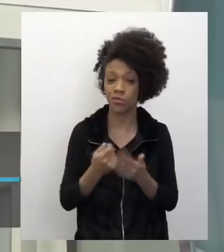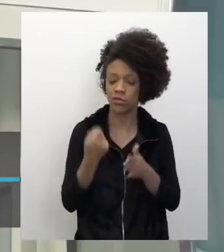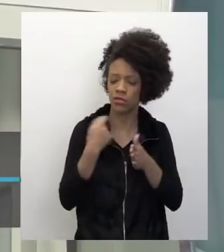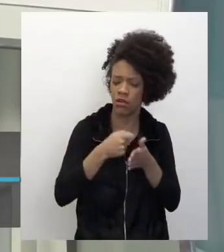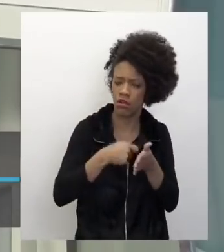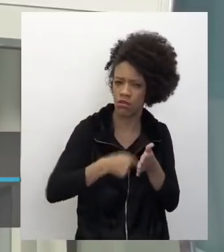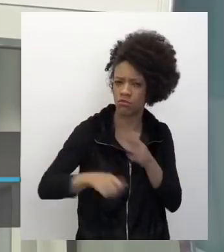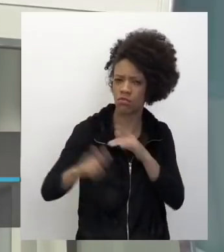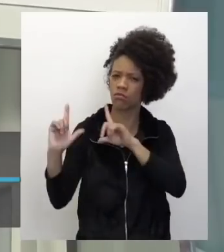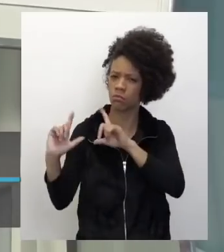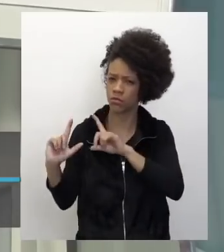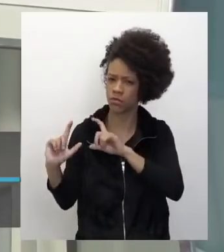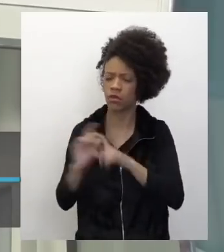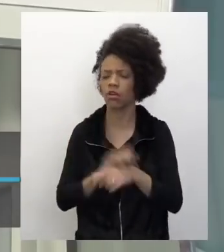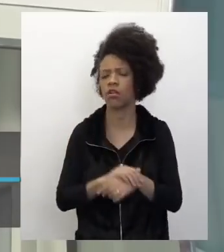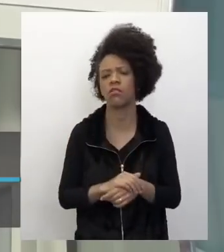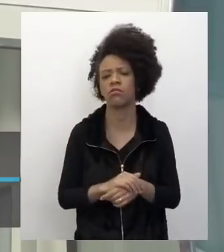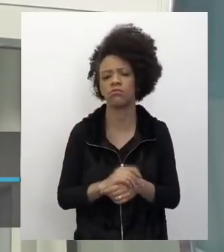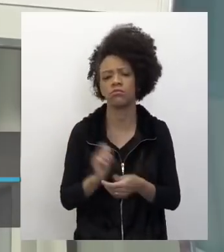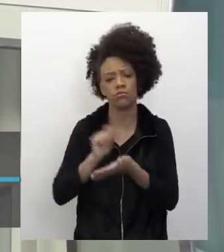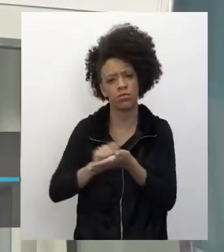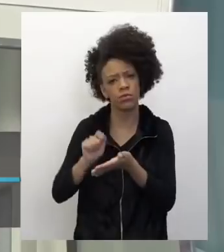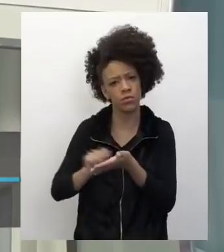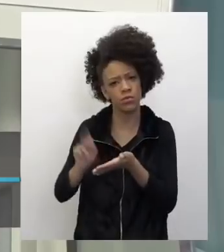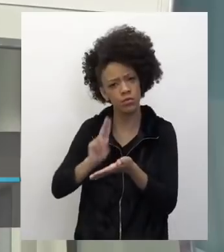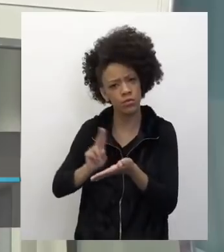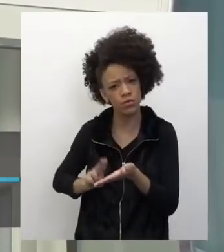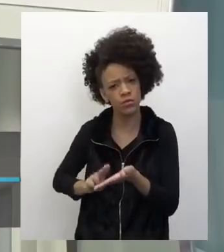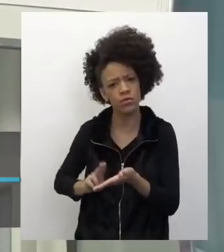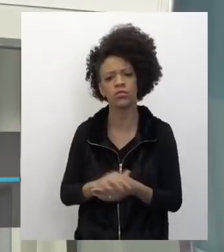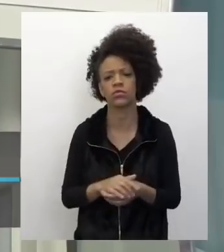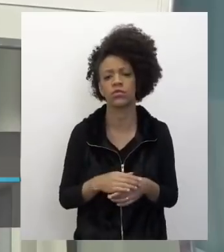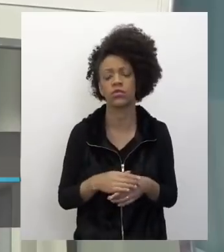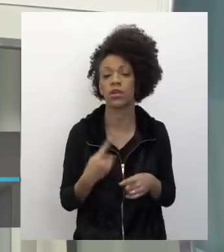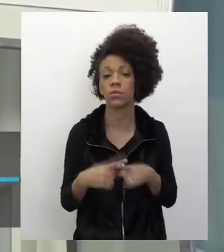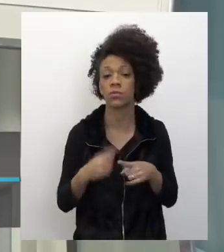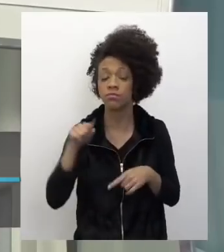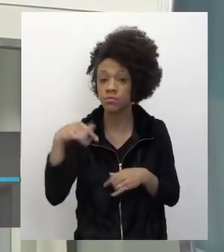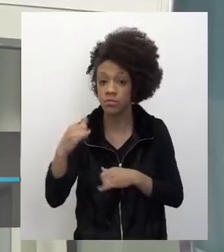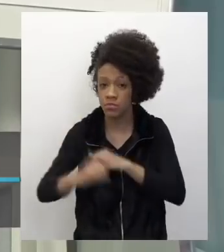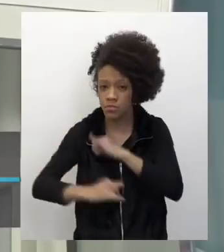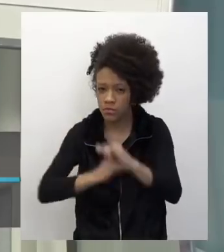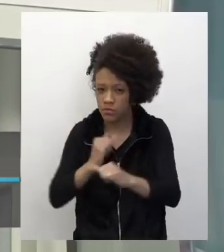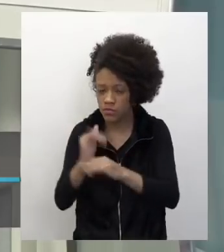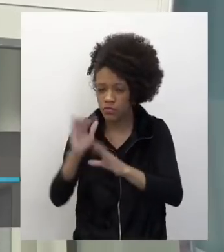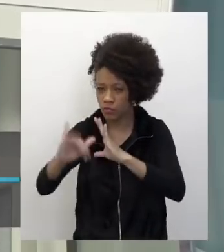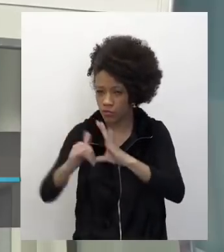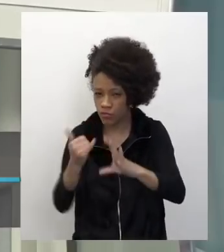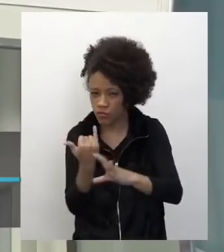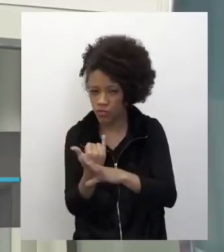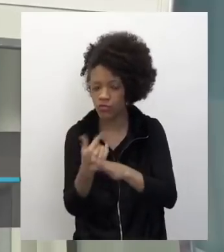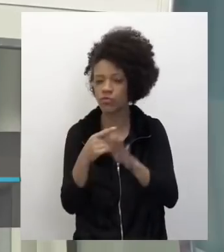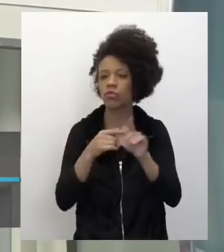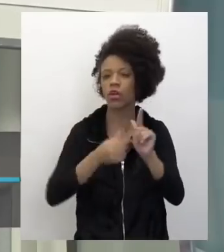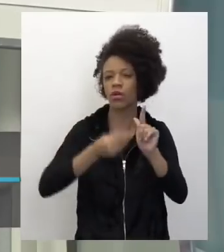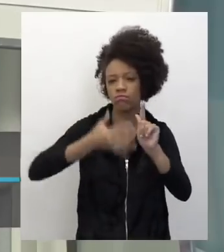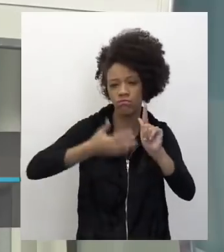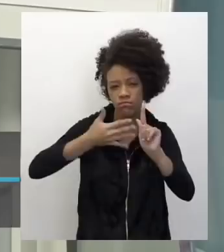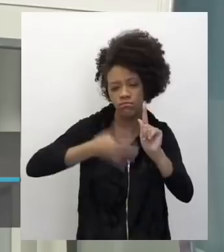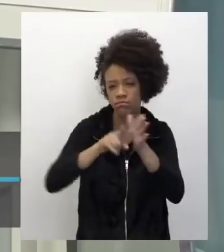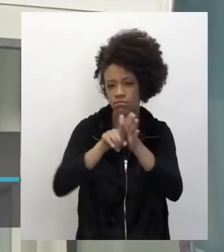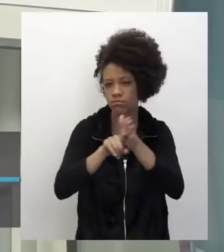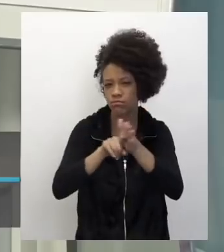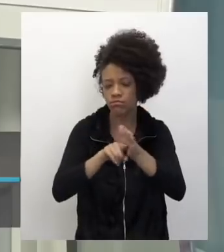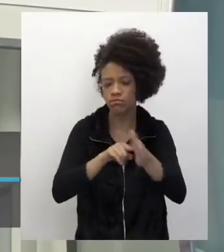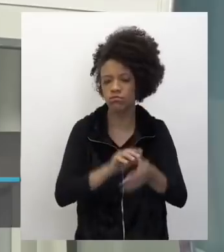printem a tela, anotem o nome da companhia, que depois a gente pode ir no YouTube, vai no Google, pesquisa, pode assistir, tem